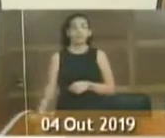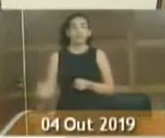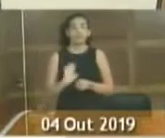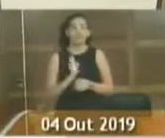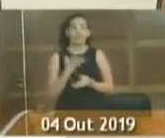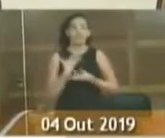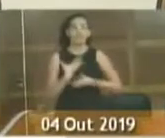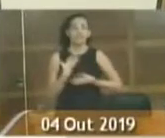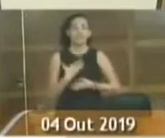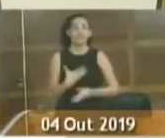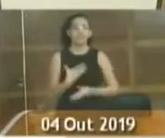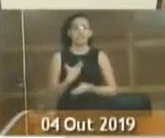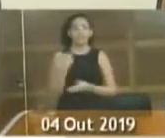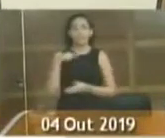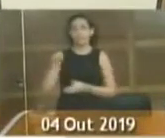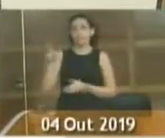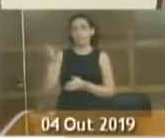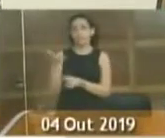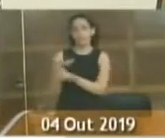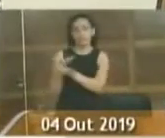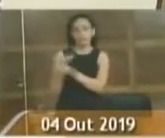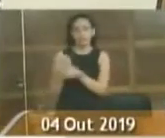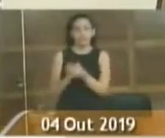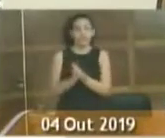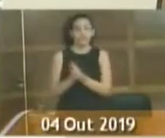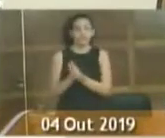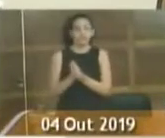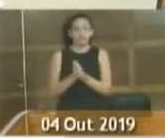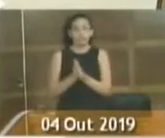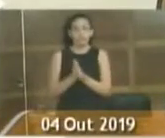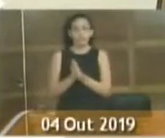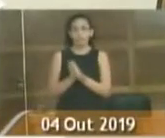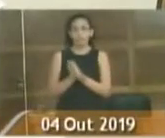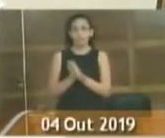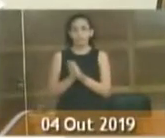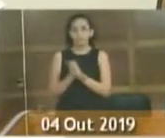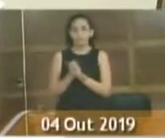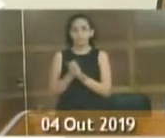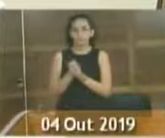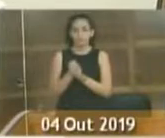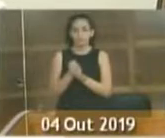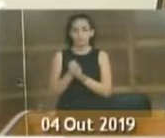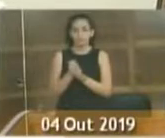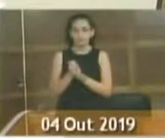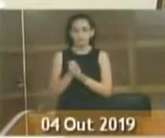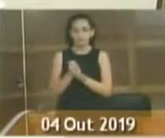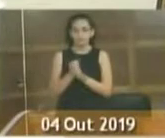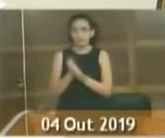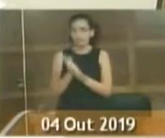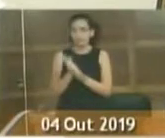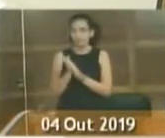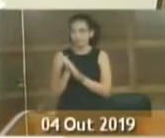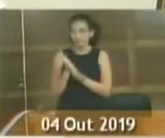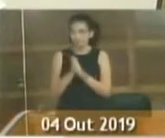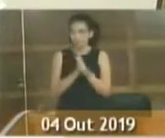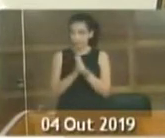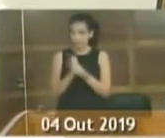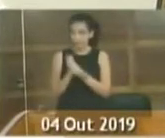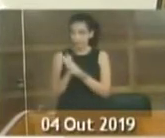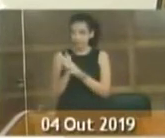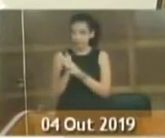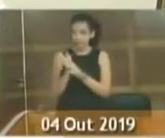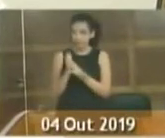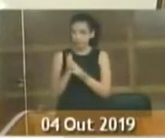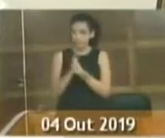dar uma corrida lá para levar vocês à praça, tá? Para ver o adestramento, a exposição dos animais, de